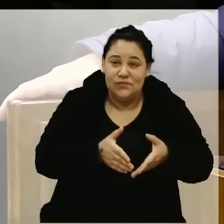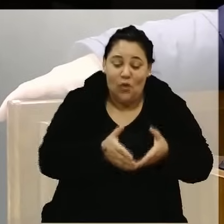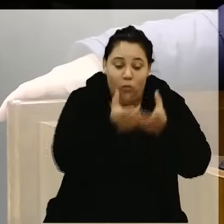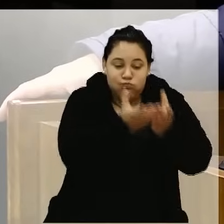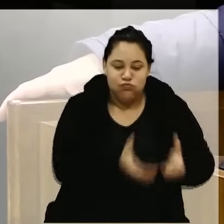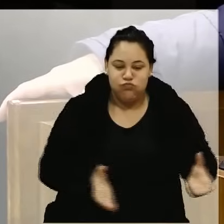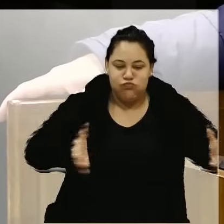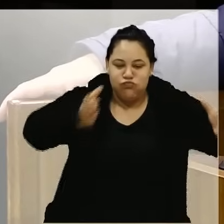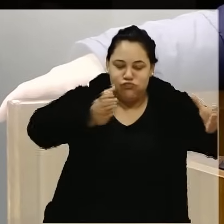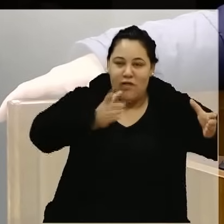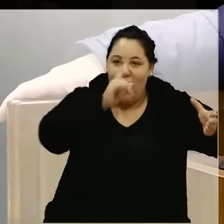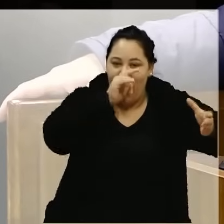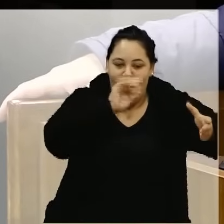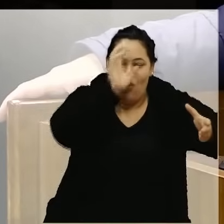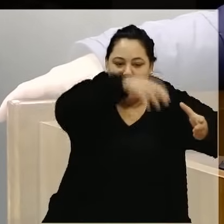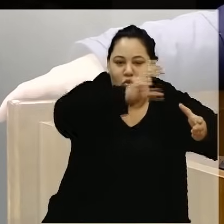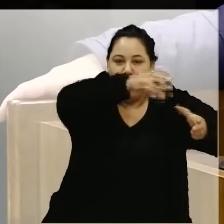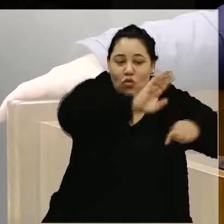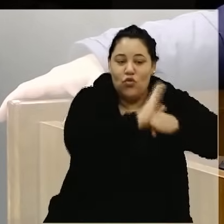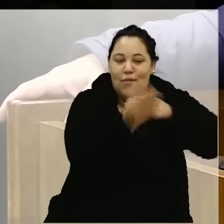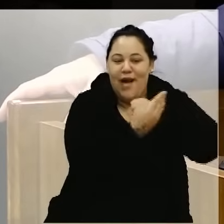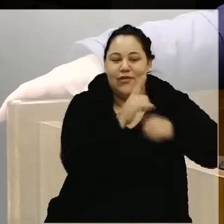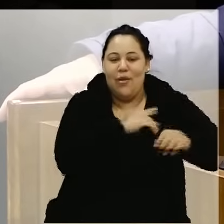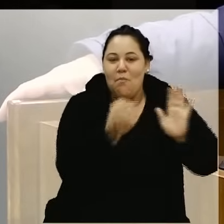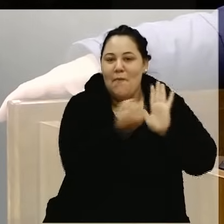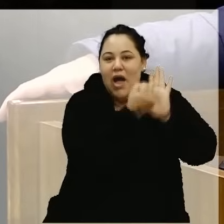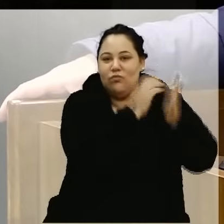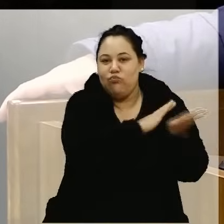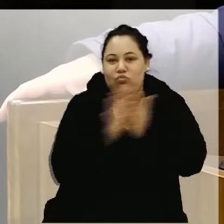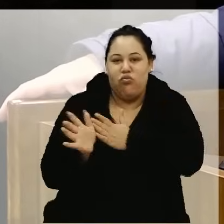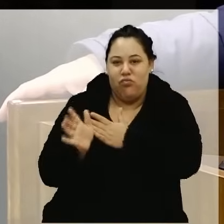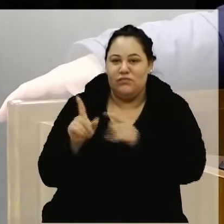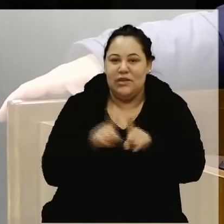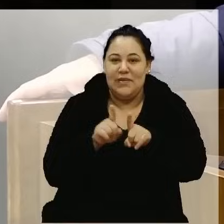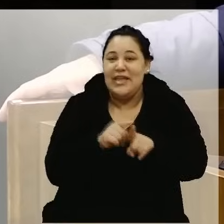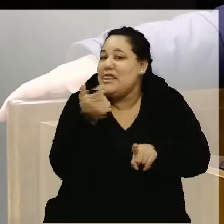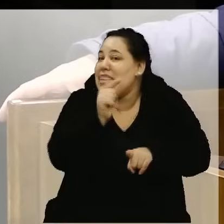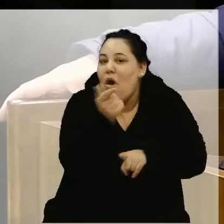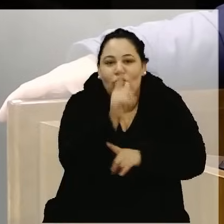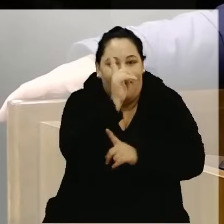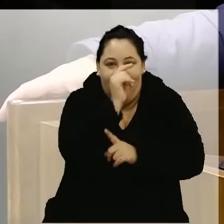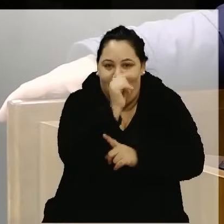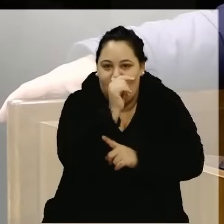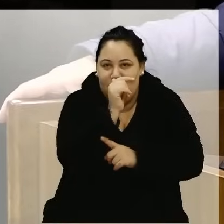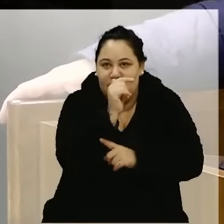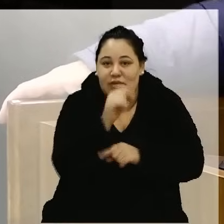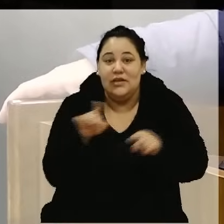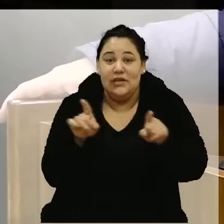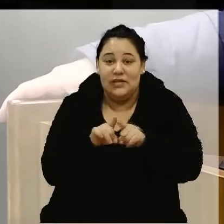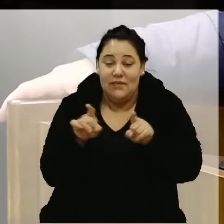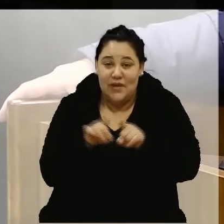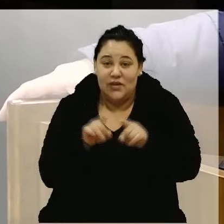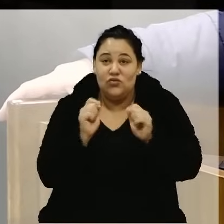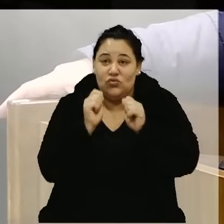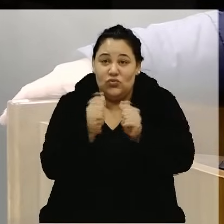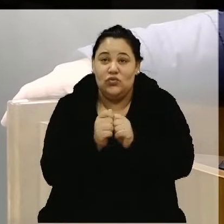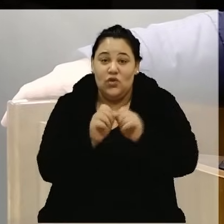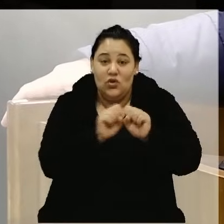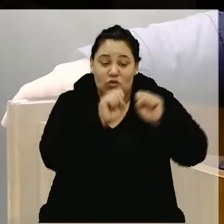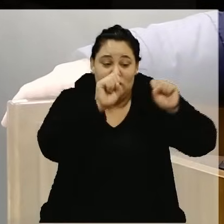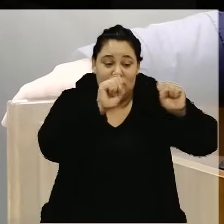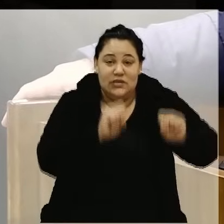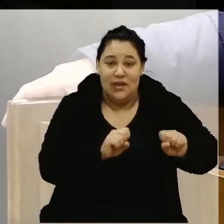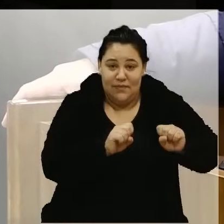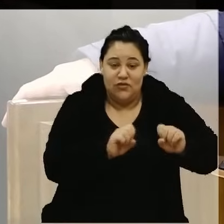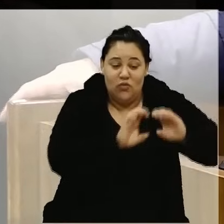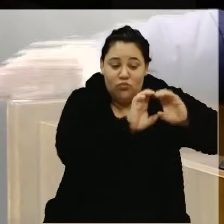reservatórios dos bairros atingidos e, quando tecnicamente viável, diretamente na rede por meio do sistema de